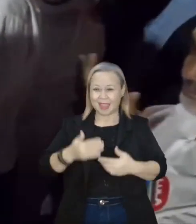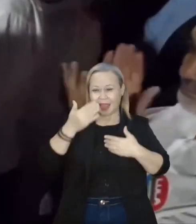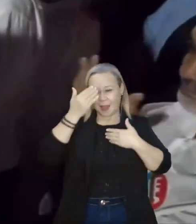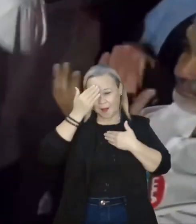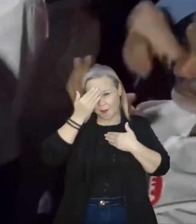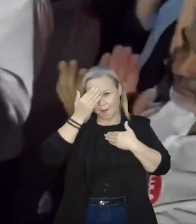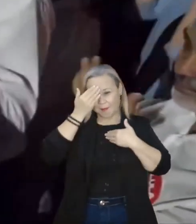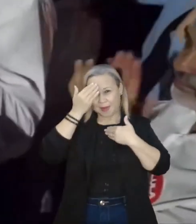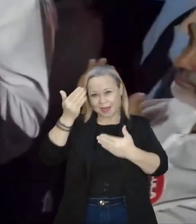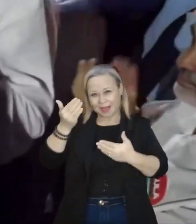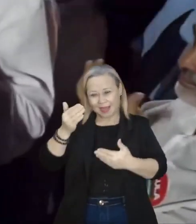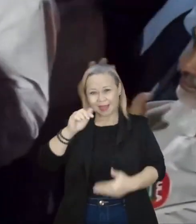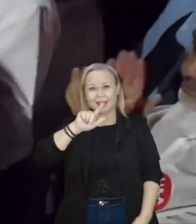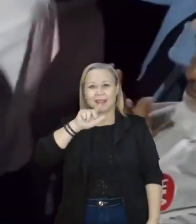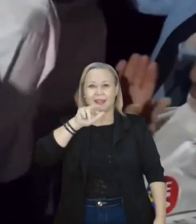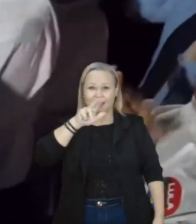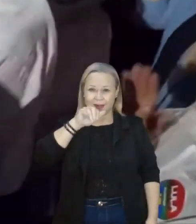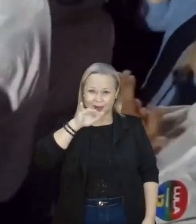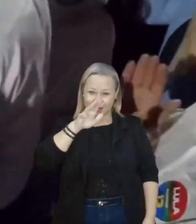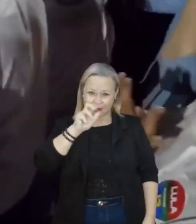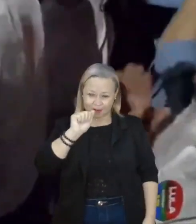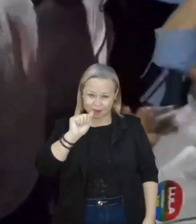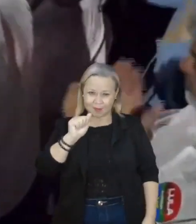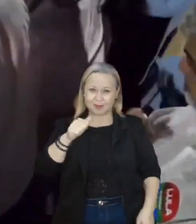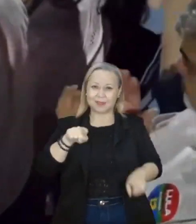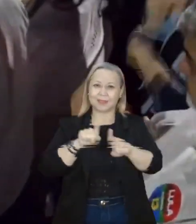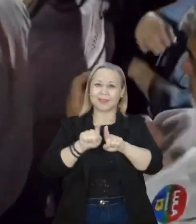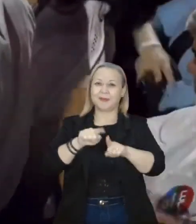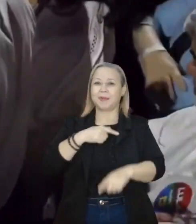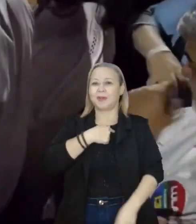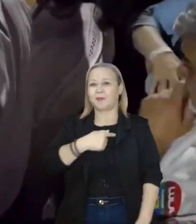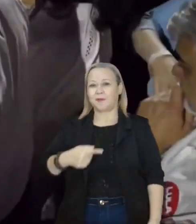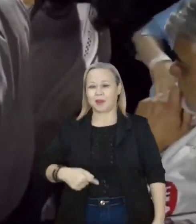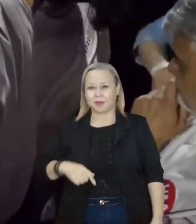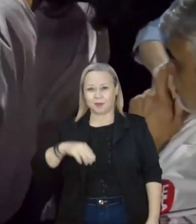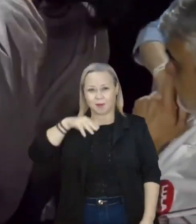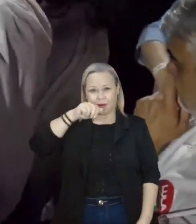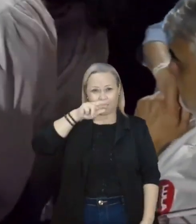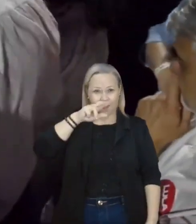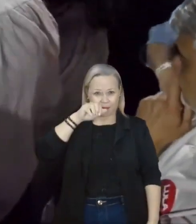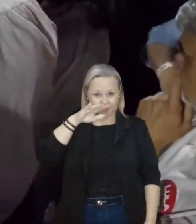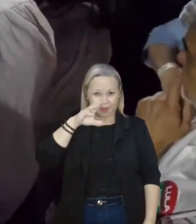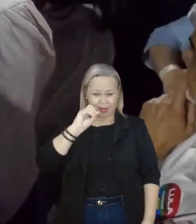Obrigado, Lúcia França e governador Márcio França.